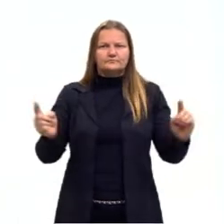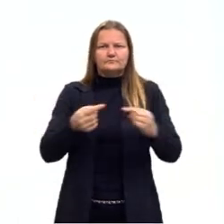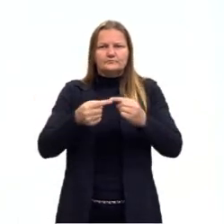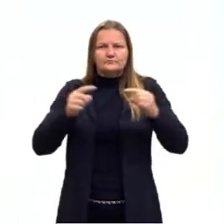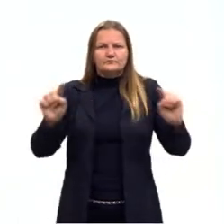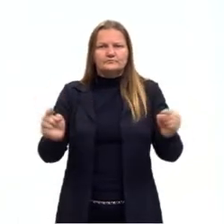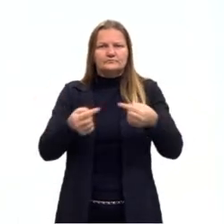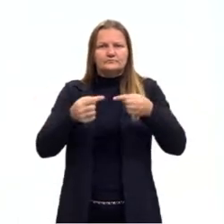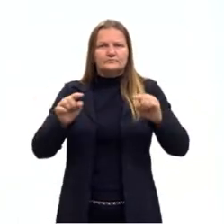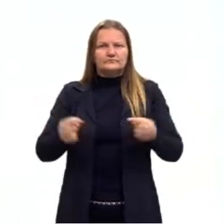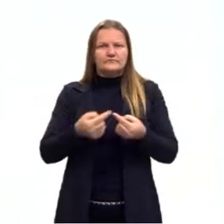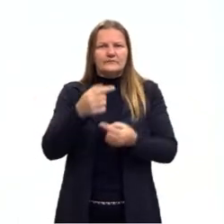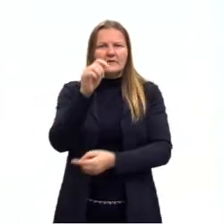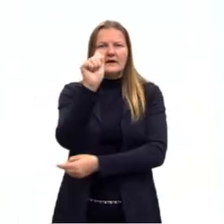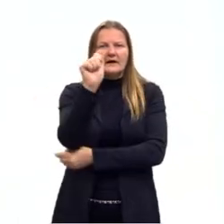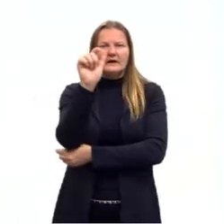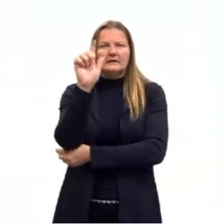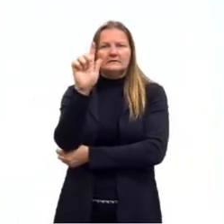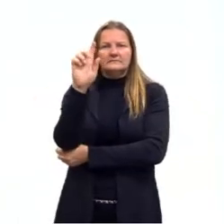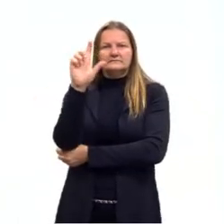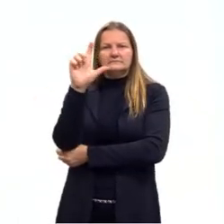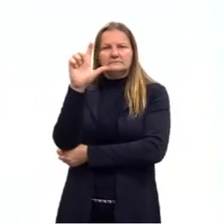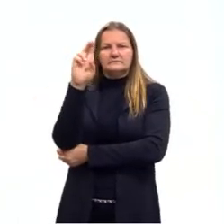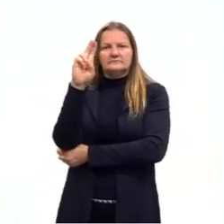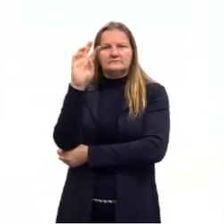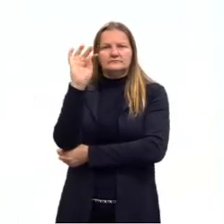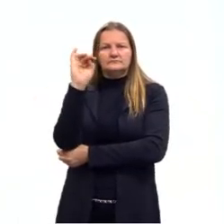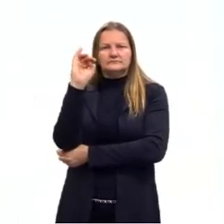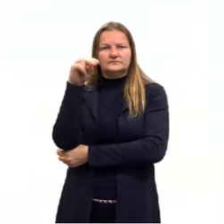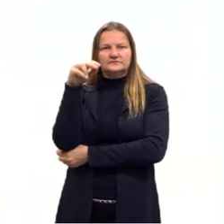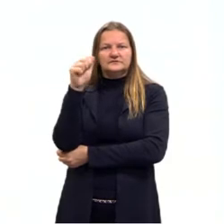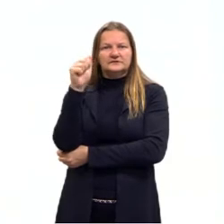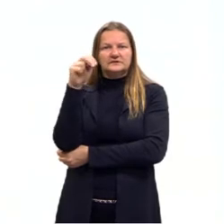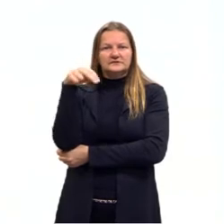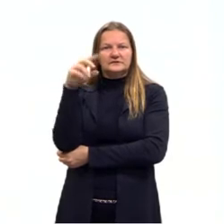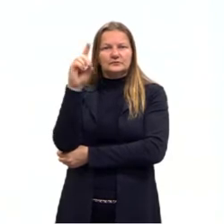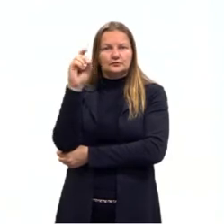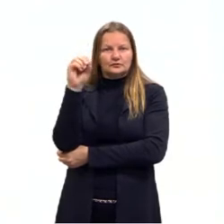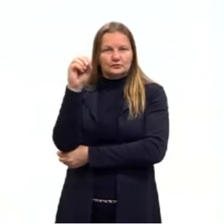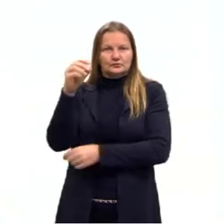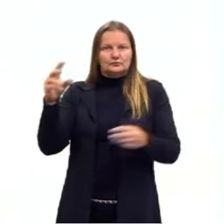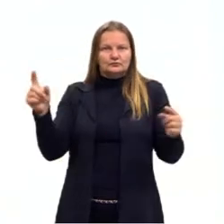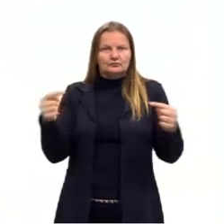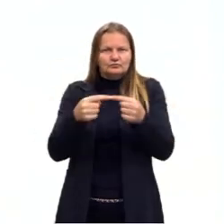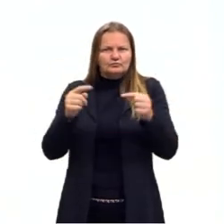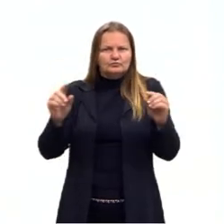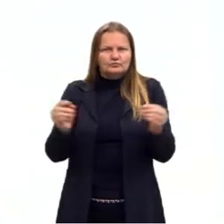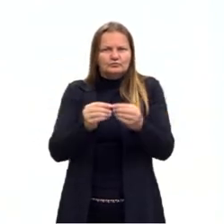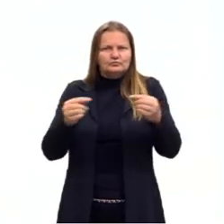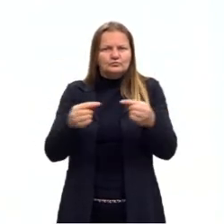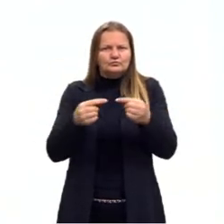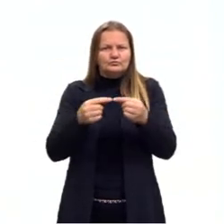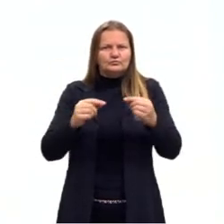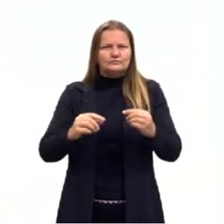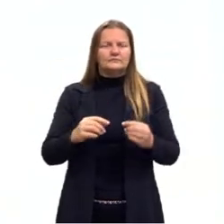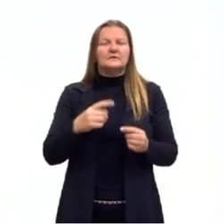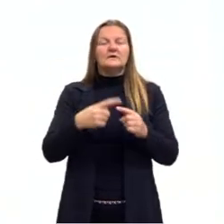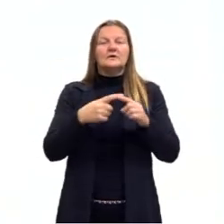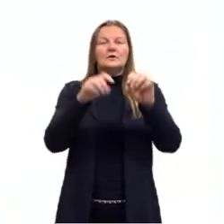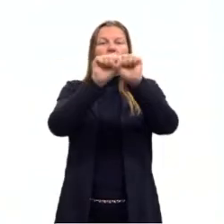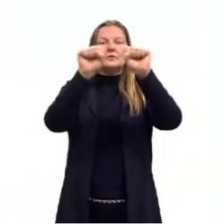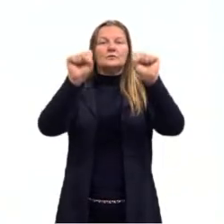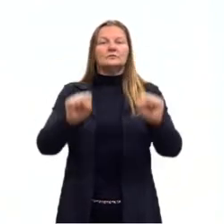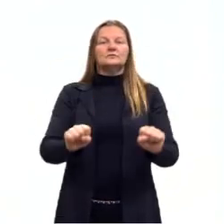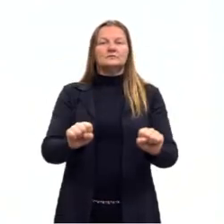juntas então né Ele percebeu essas diferenças e aí ele classificou como um sistema